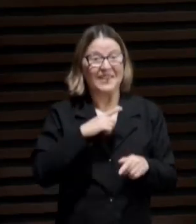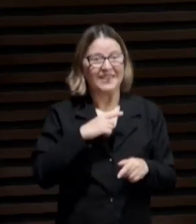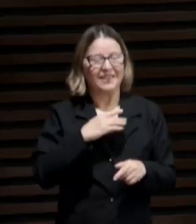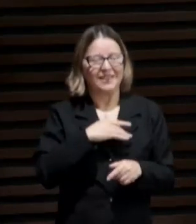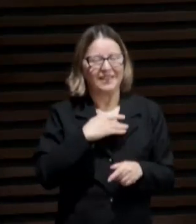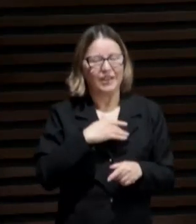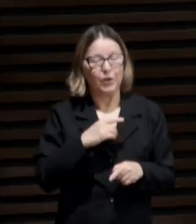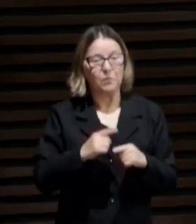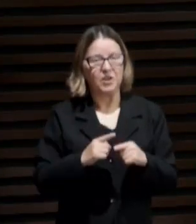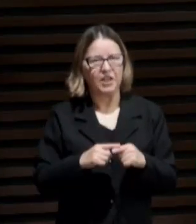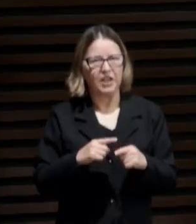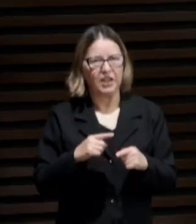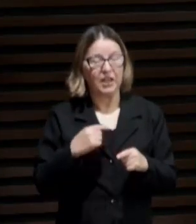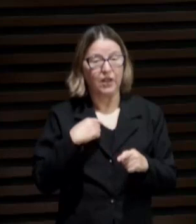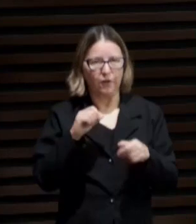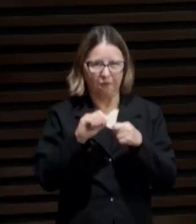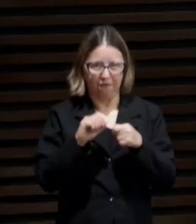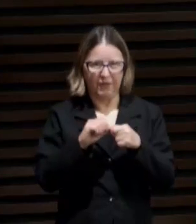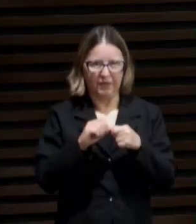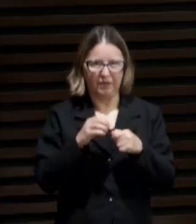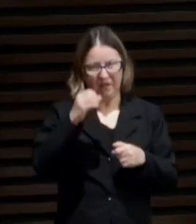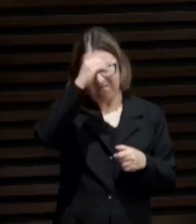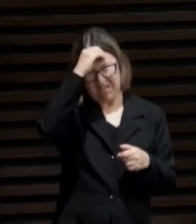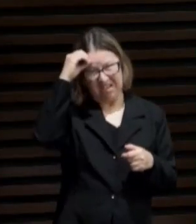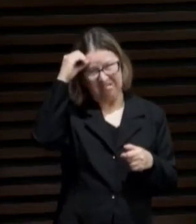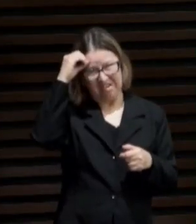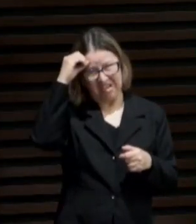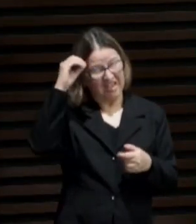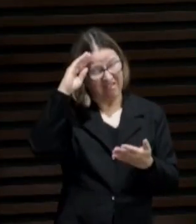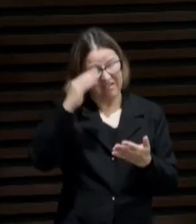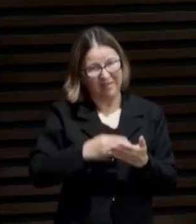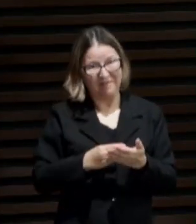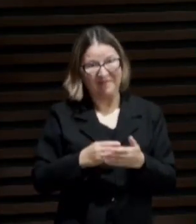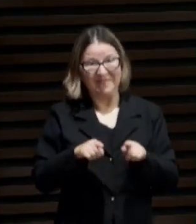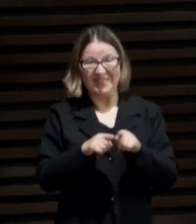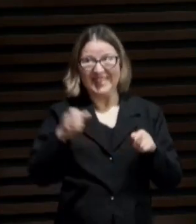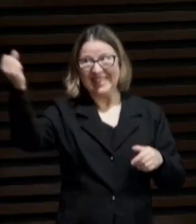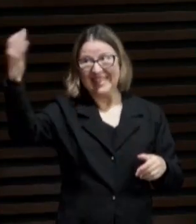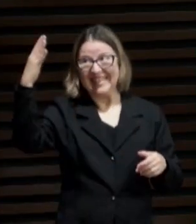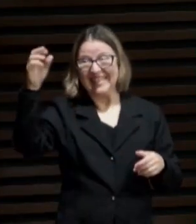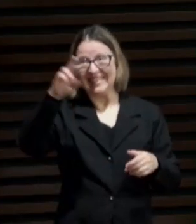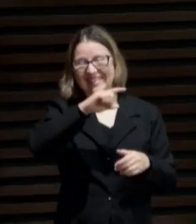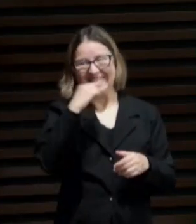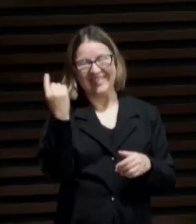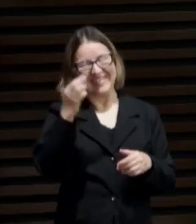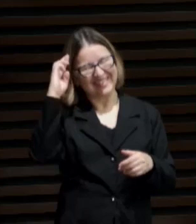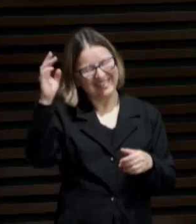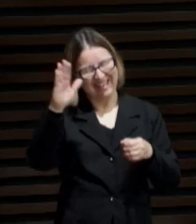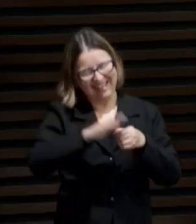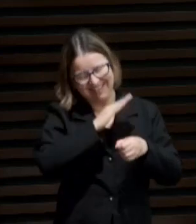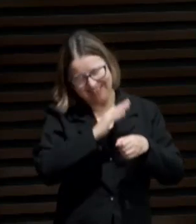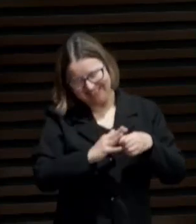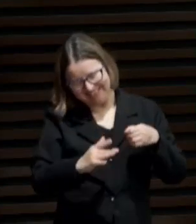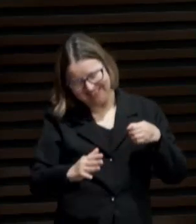na ignorância e na incredulidade. Transbordou, porém, a graça do nosso Senhor com fé